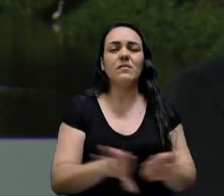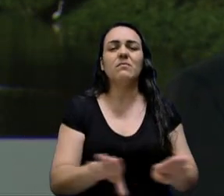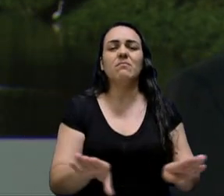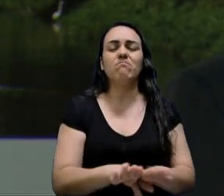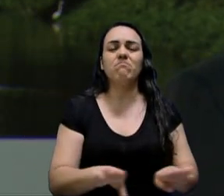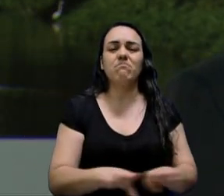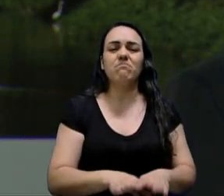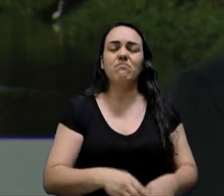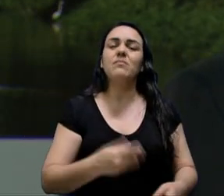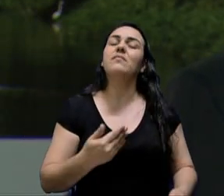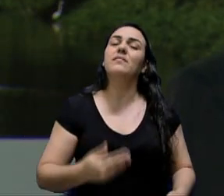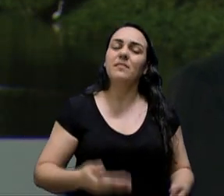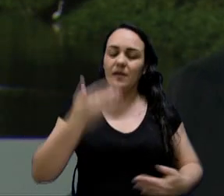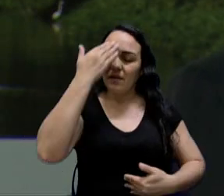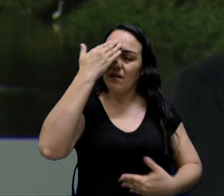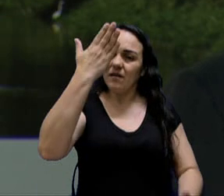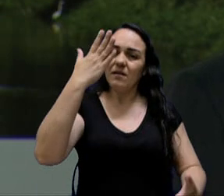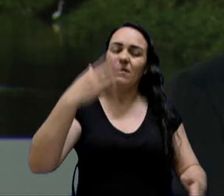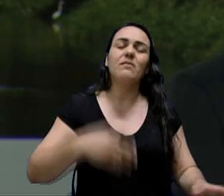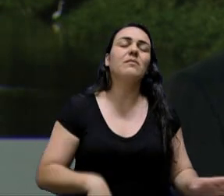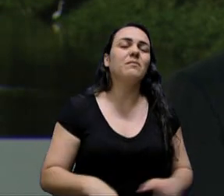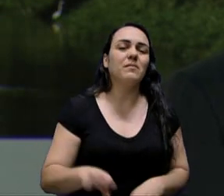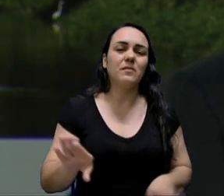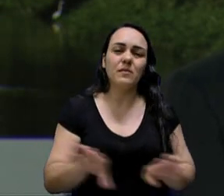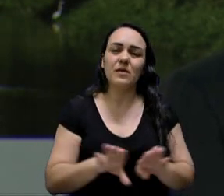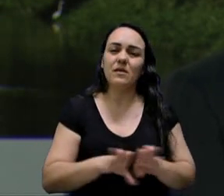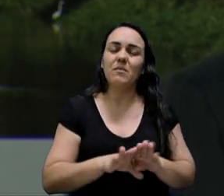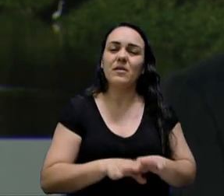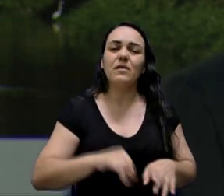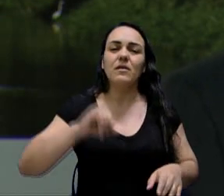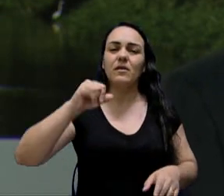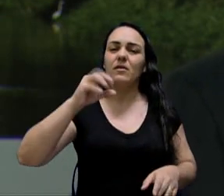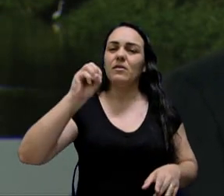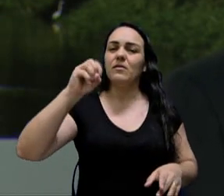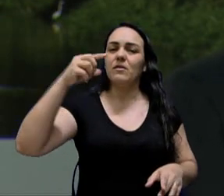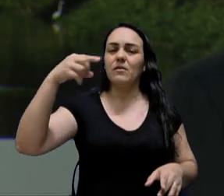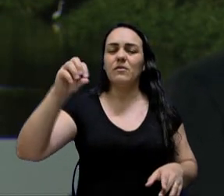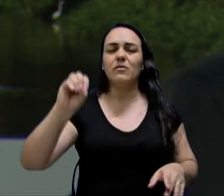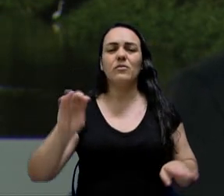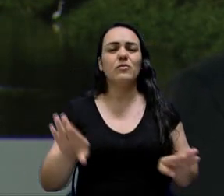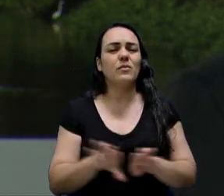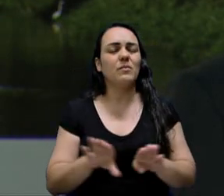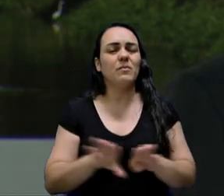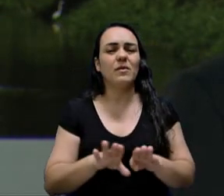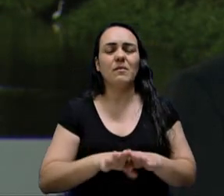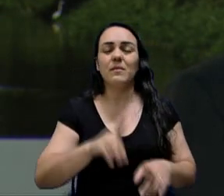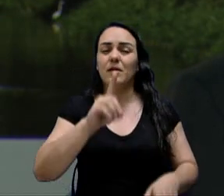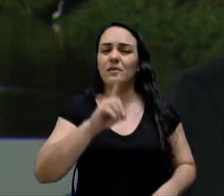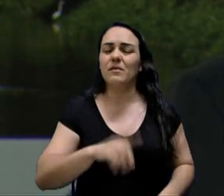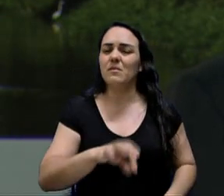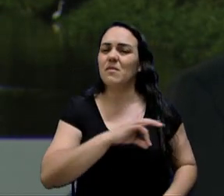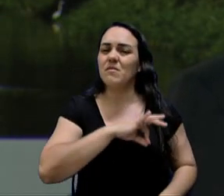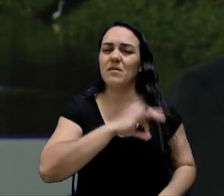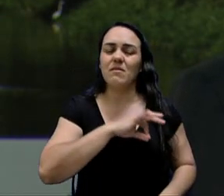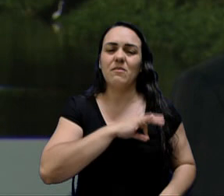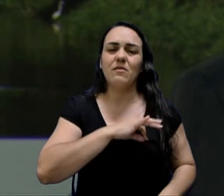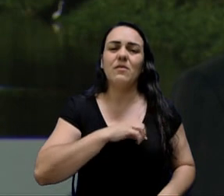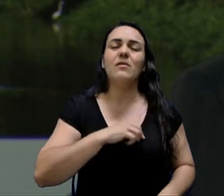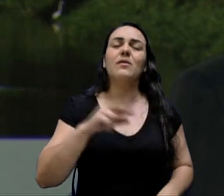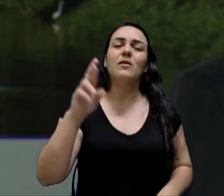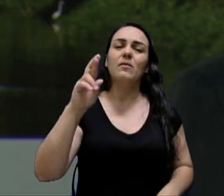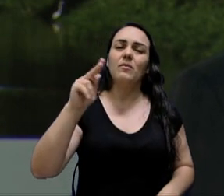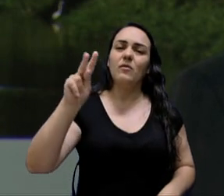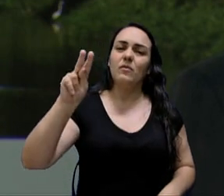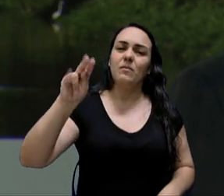de Segurança Pública do Estado de São Paulo, general João Camilo Pires de Campos, e ao excelentíssimo senhor delegado-geral de Polícia, Dr. Rui Ferraz